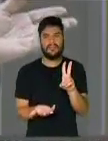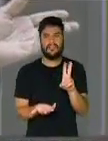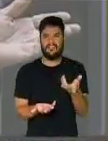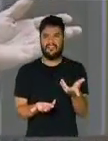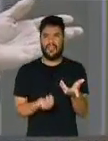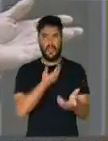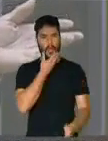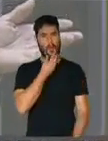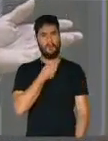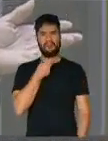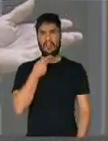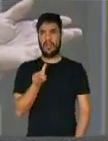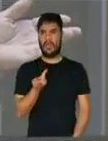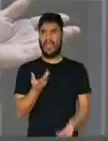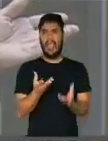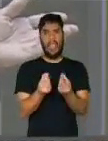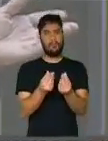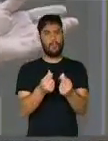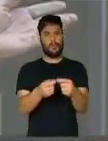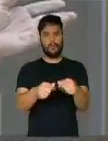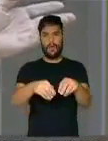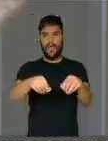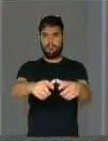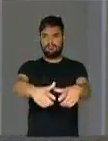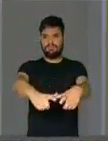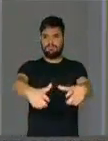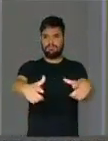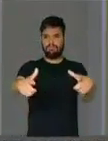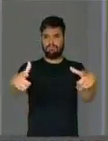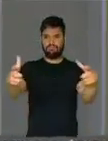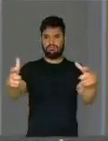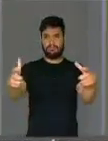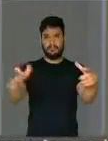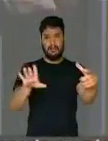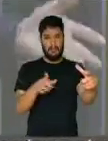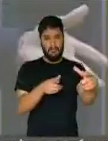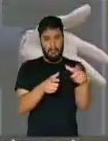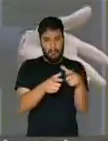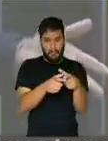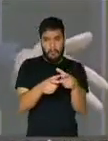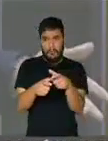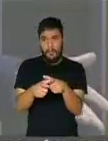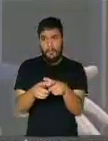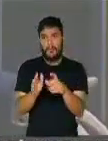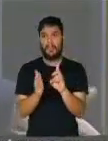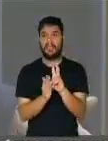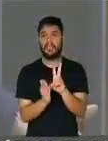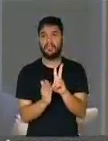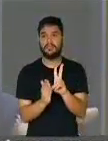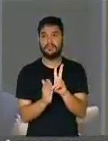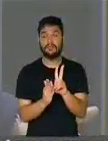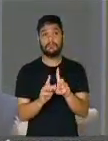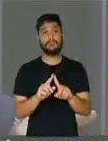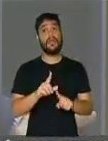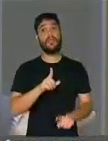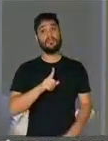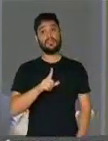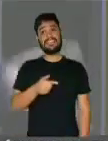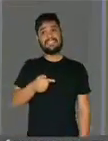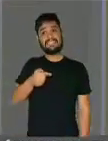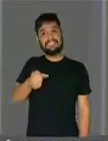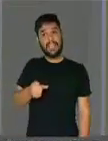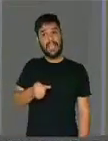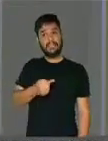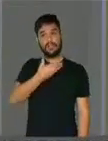Ele achava que é pouca terra, muita terra. Mas são 7 arrozeiros que lá queriam permanecer. E